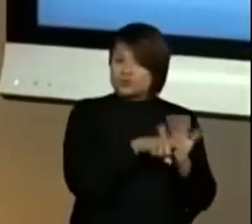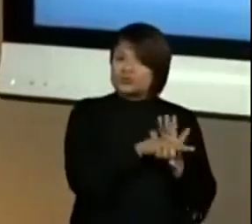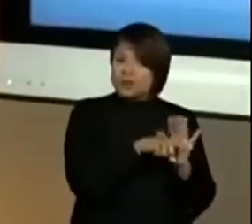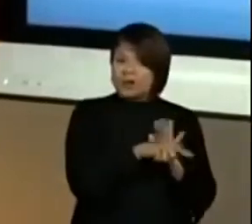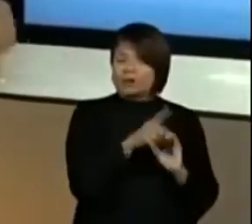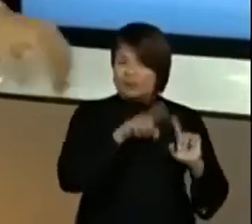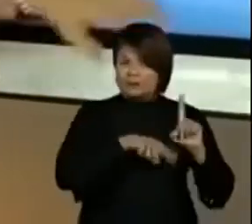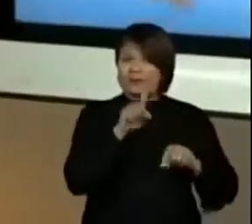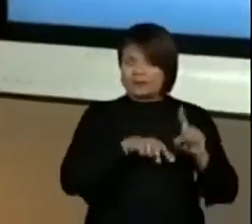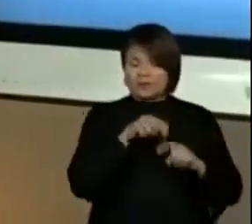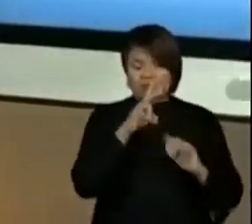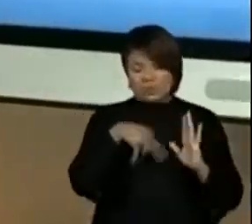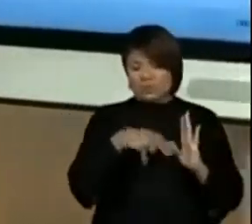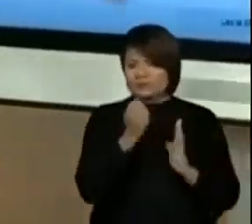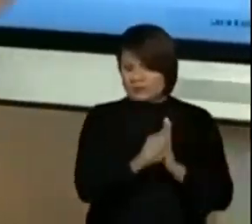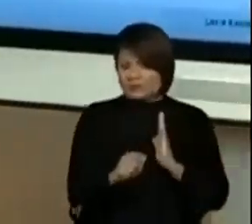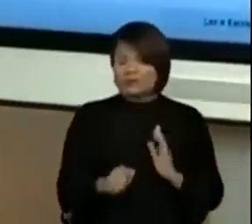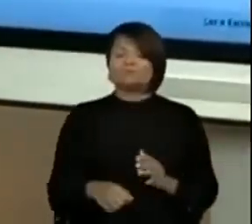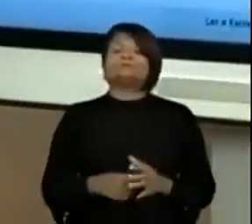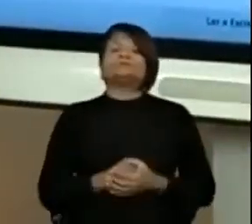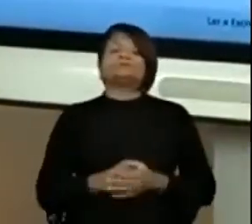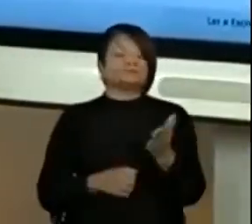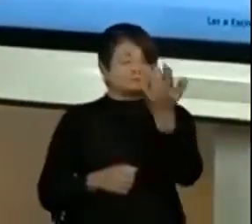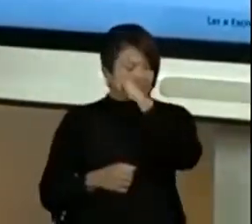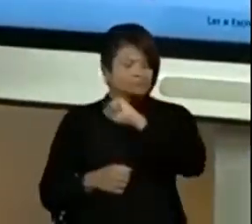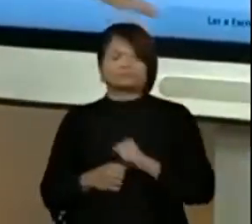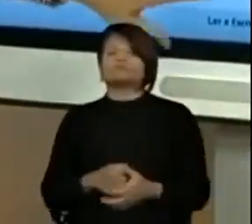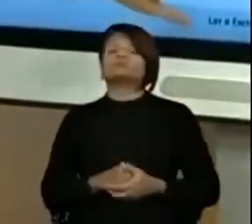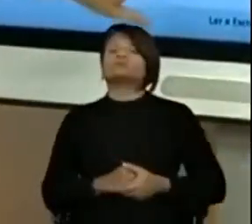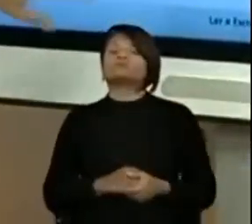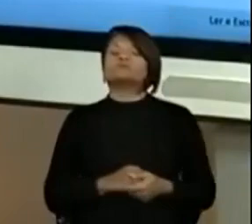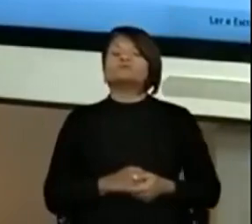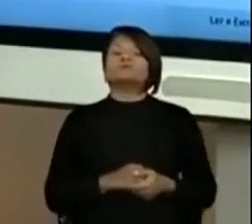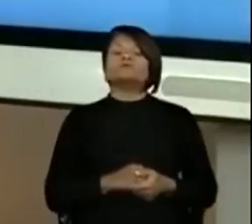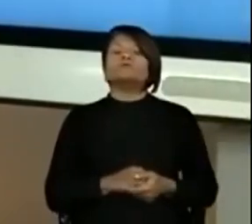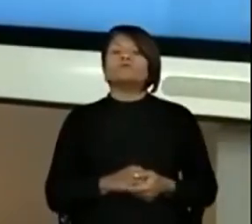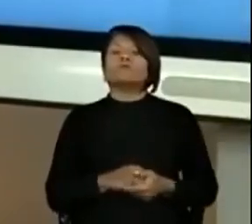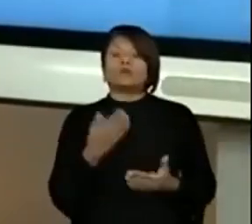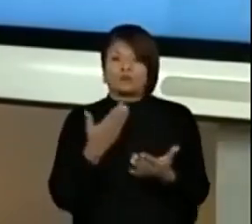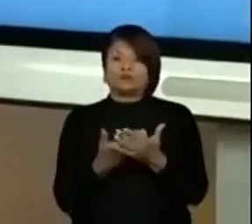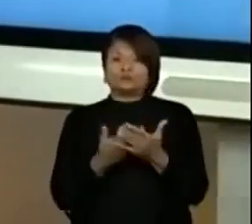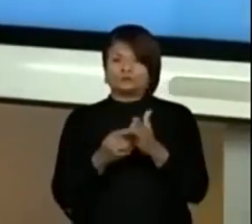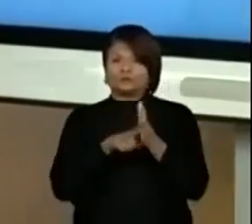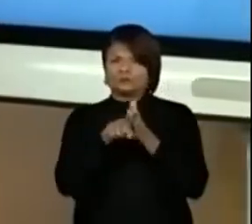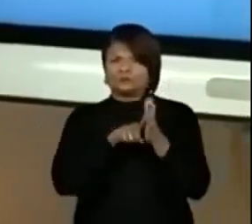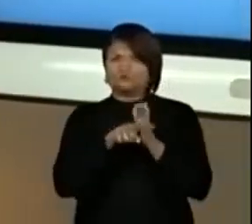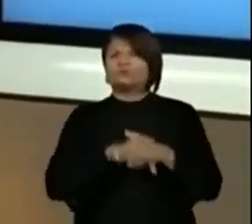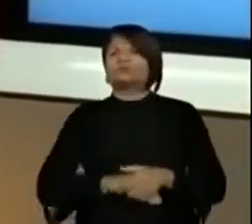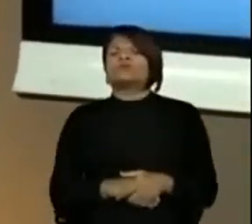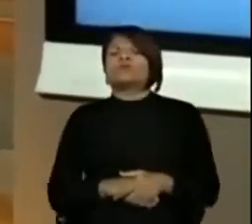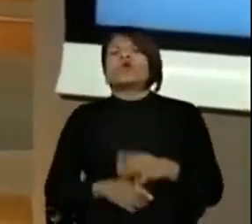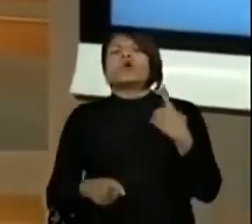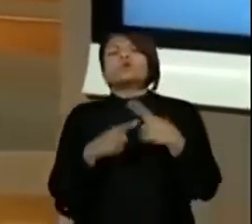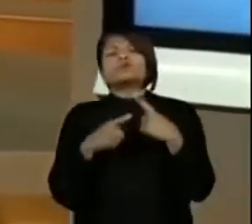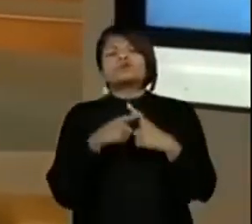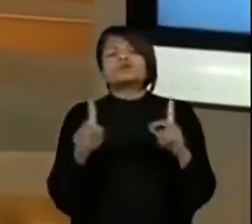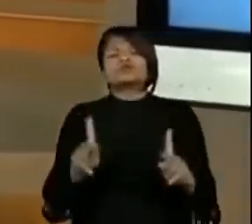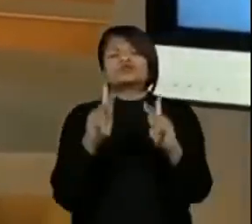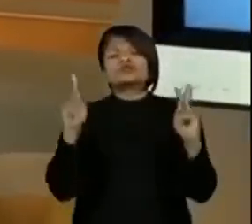material de vocês o Ler e Escrever. Vamos lá, galera. Vamos fazer o estudo desse texto agora. Por que uma rede de